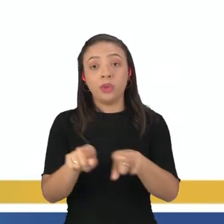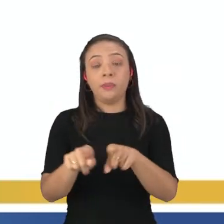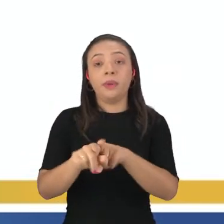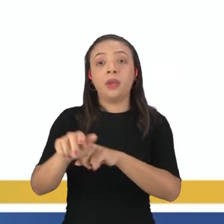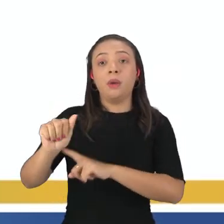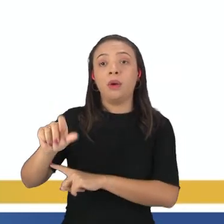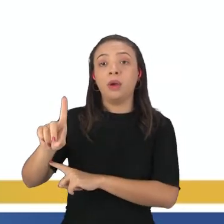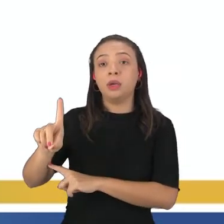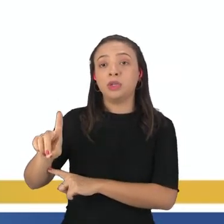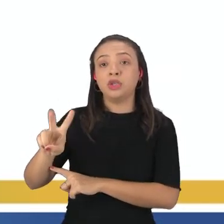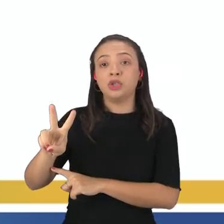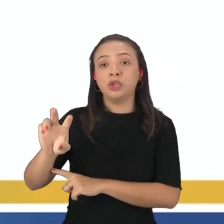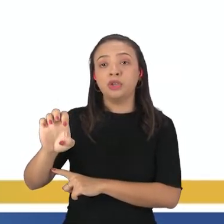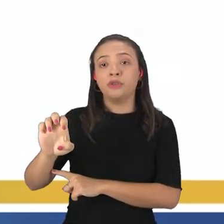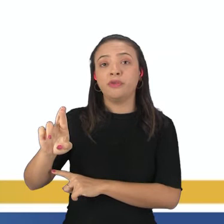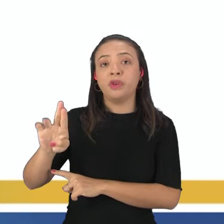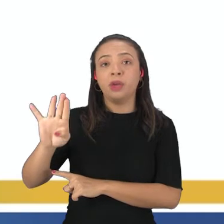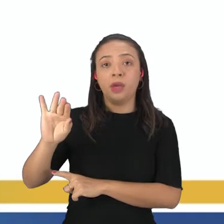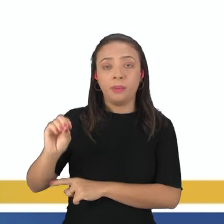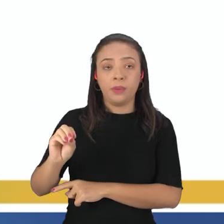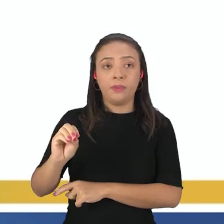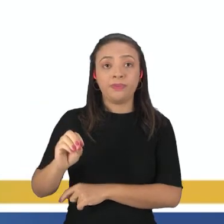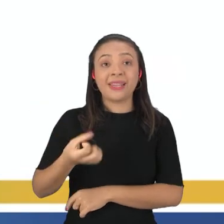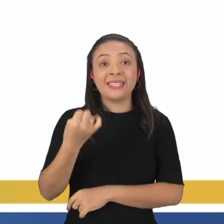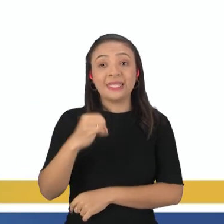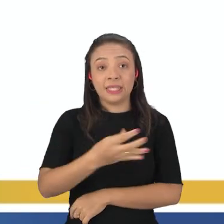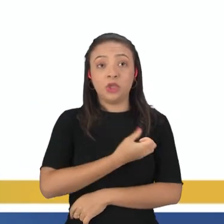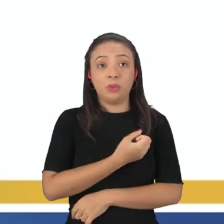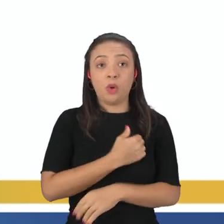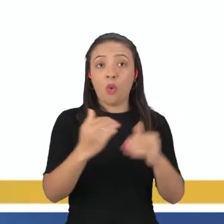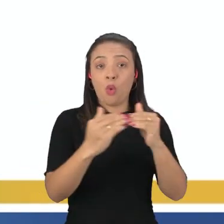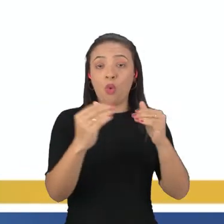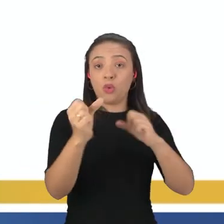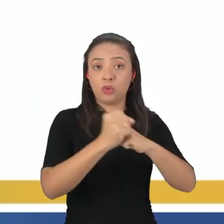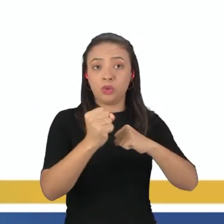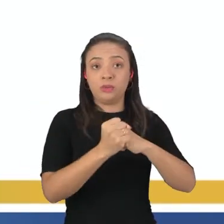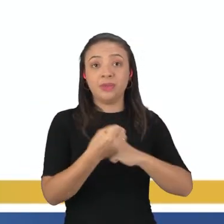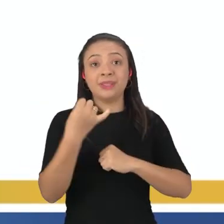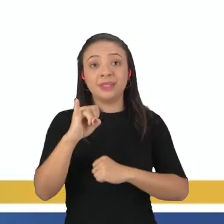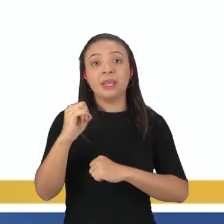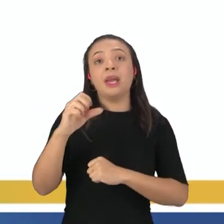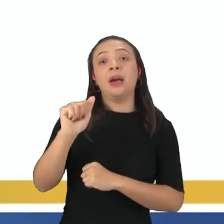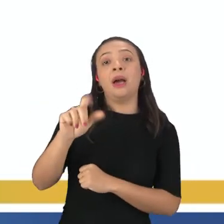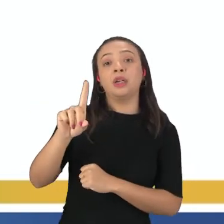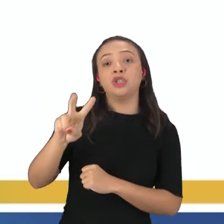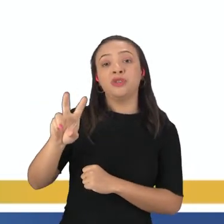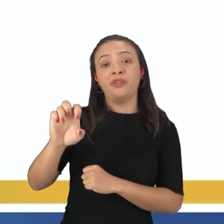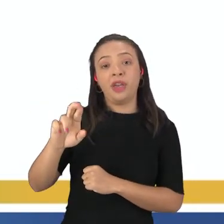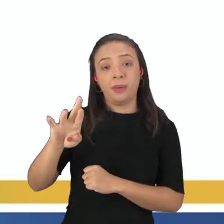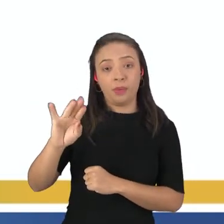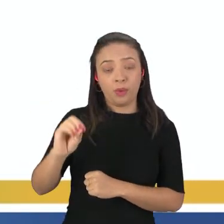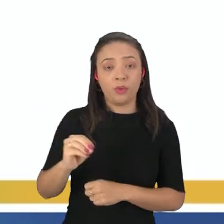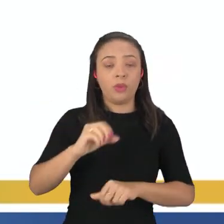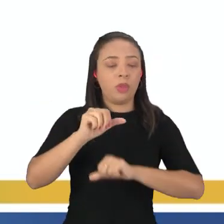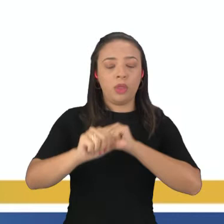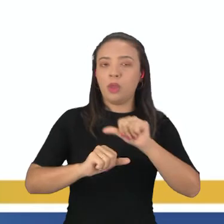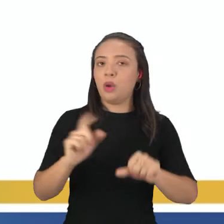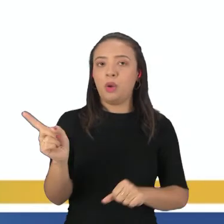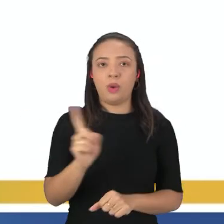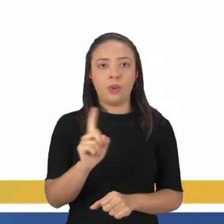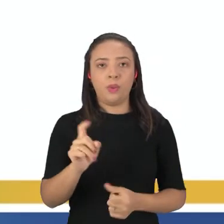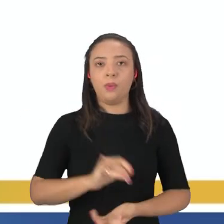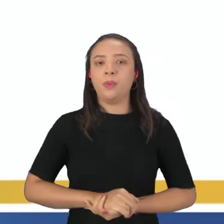advérbio. No primeiro caso, concordará com o substantivo. No segundo, é invariável. Quando o meio